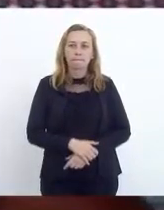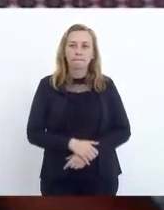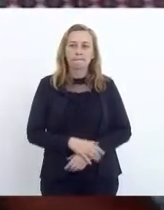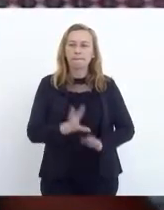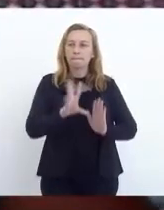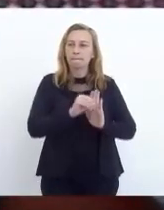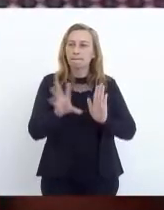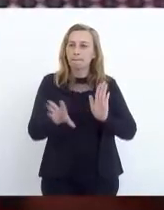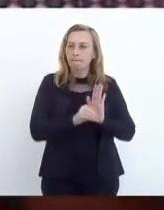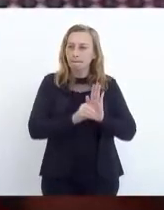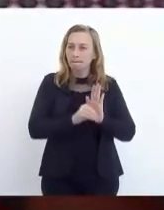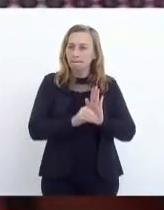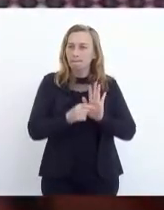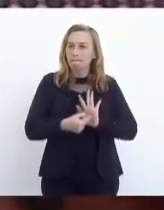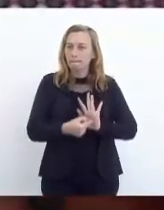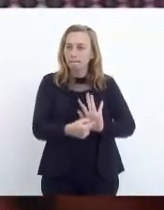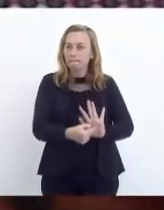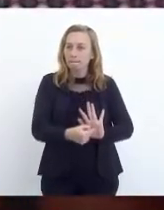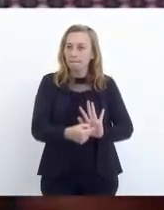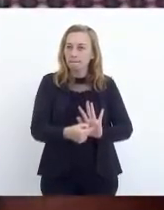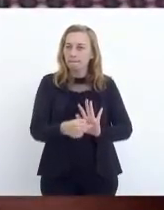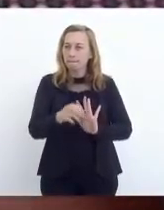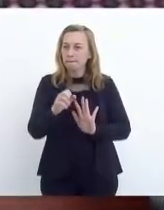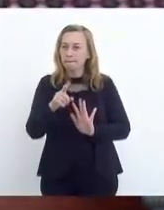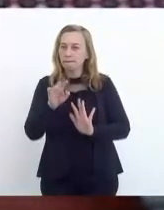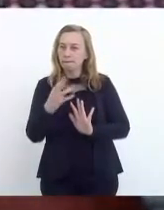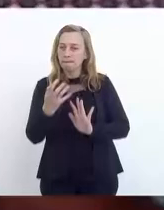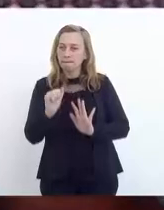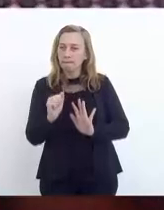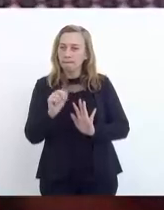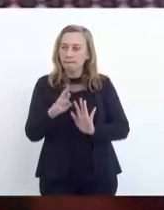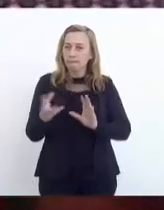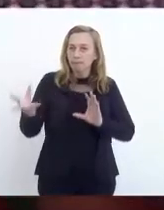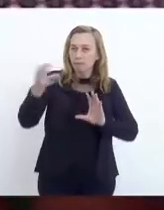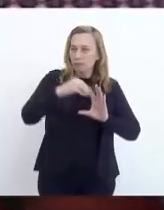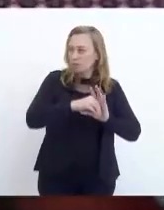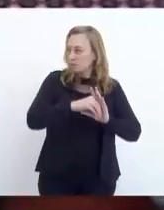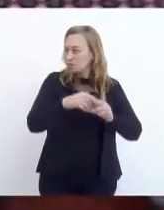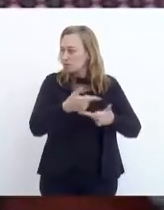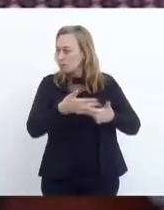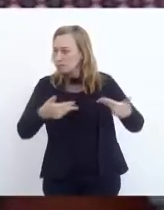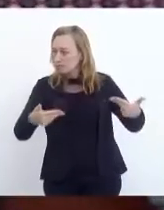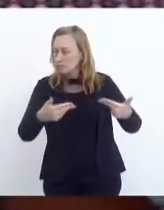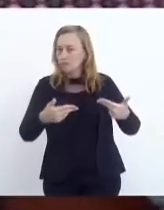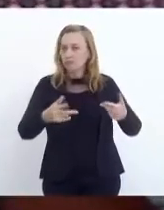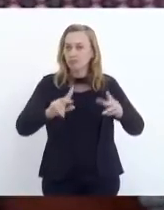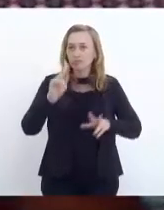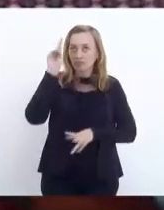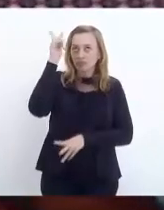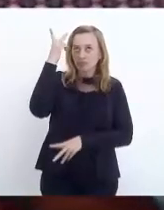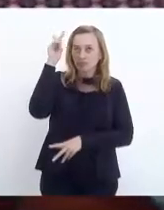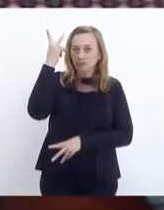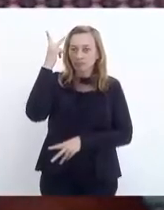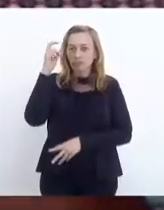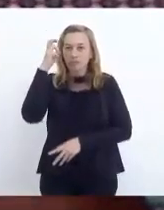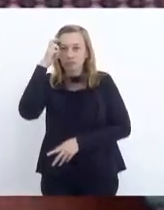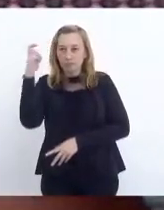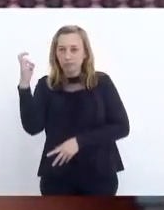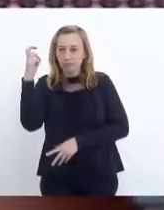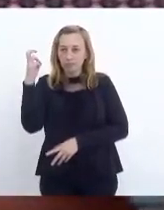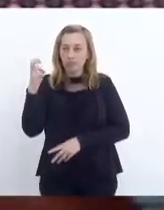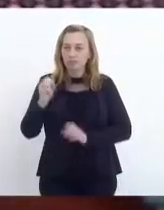conteúdo programático a que se refere à linha A inclua diversos aspectos da história e da cultura